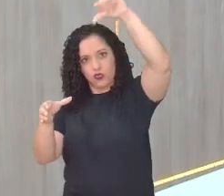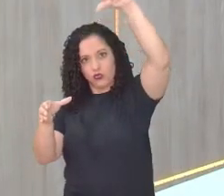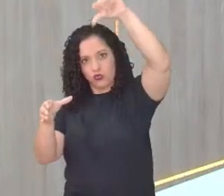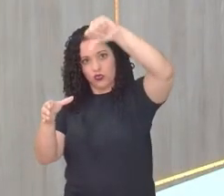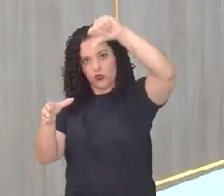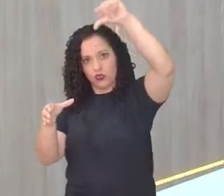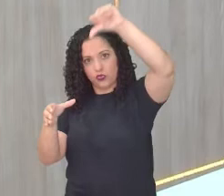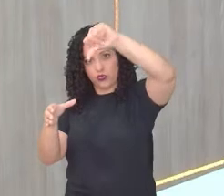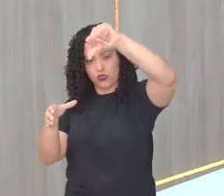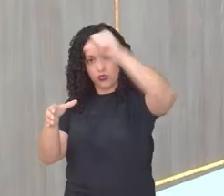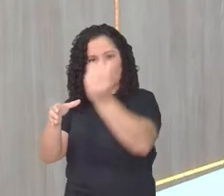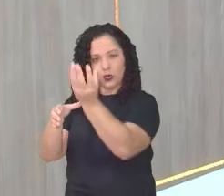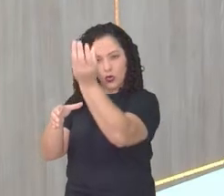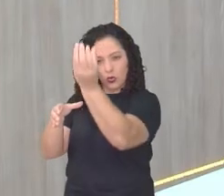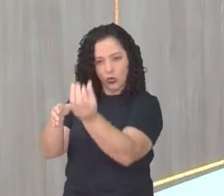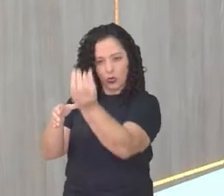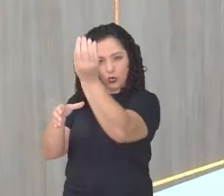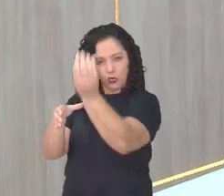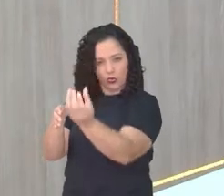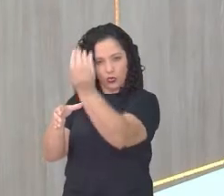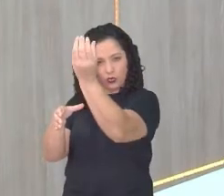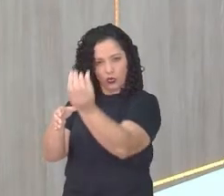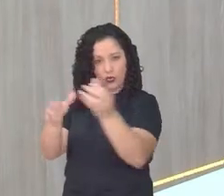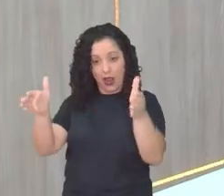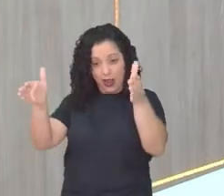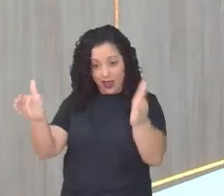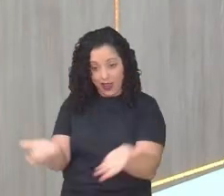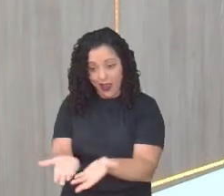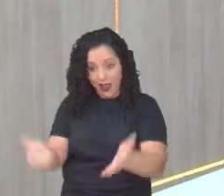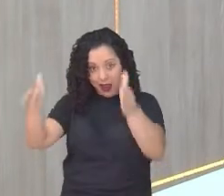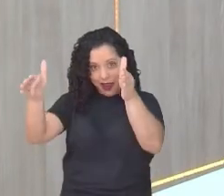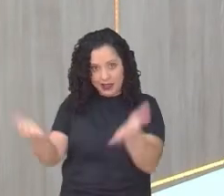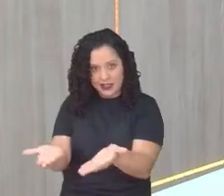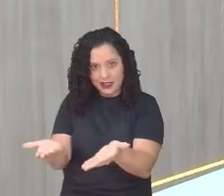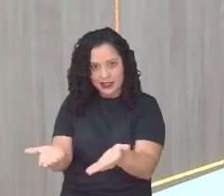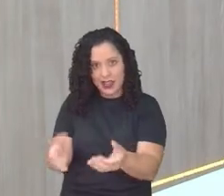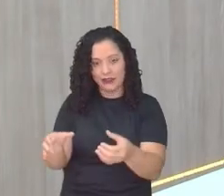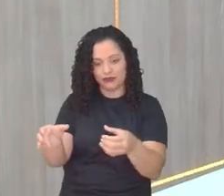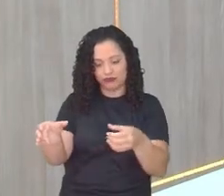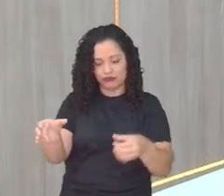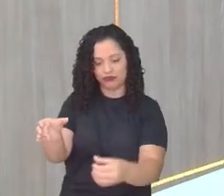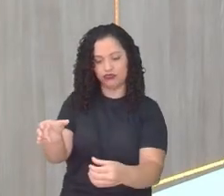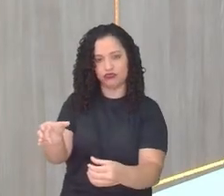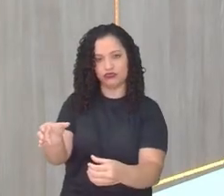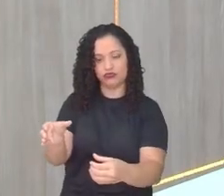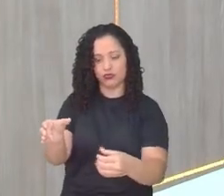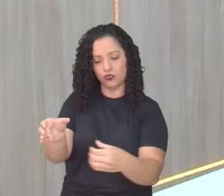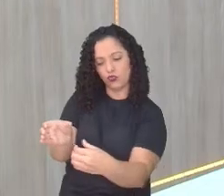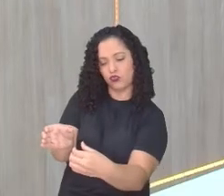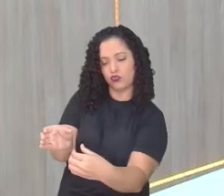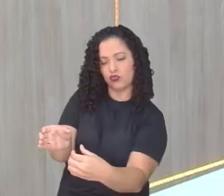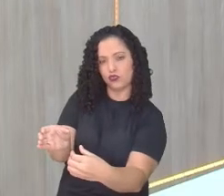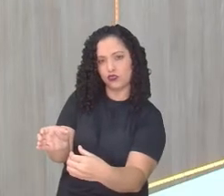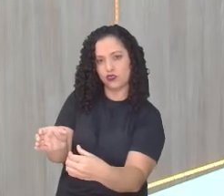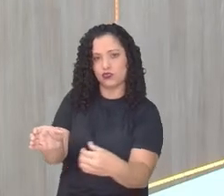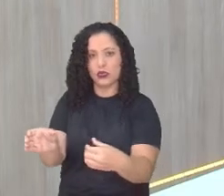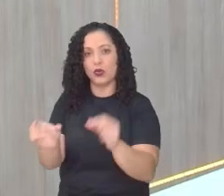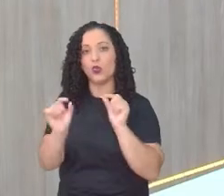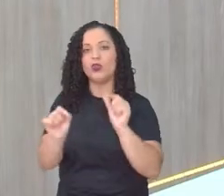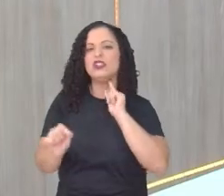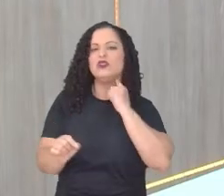a parte, né, que a gente quer, que a gente vai dizer que é a parte boa, a gente vai retirar e as impurezas vão ficar presas na vela do